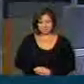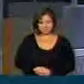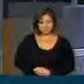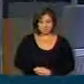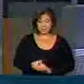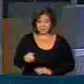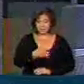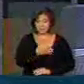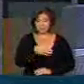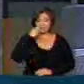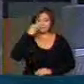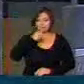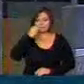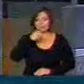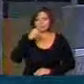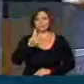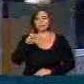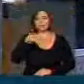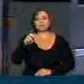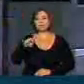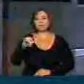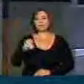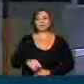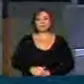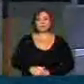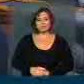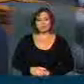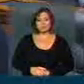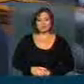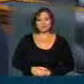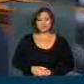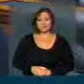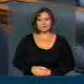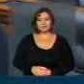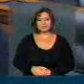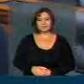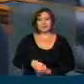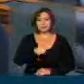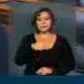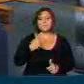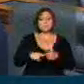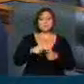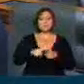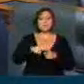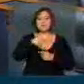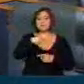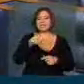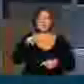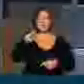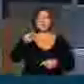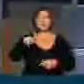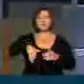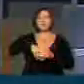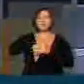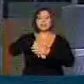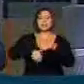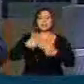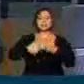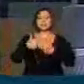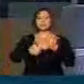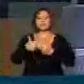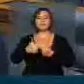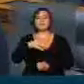novo senador, o deputado Romário. O único problema de Romário é que ele nunca jogou no Vitória da Bahia. Se tivesse jogado, tinha problema